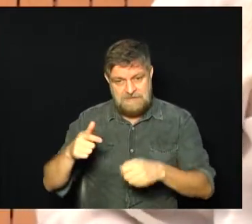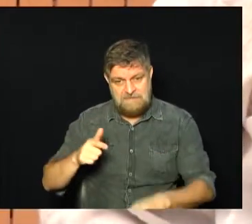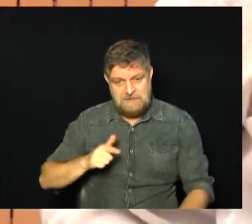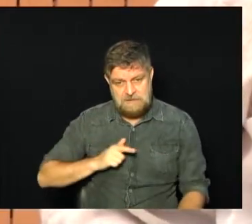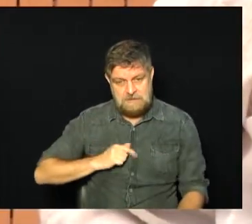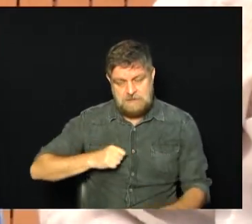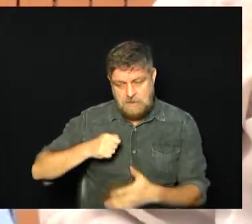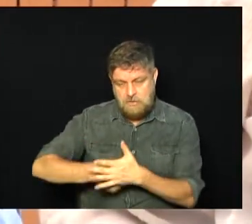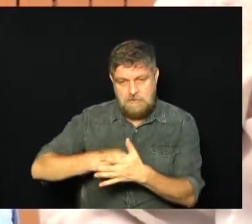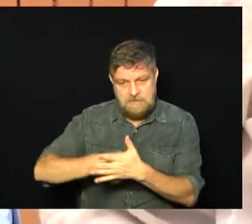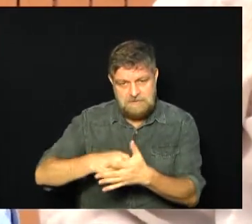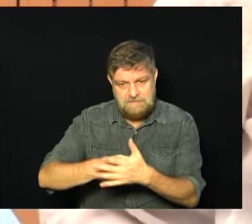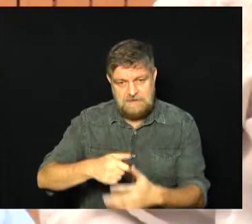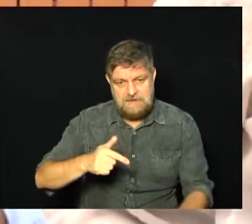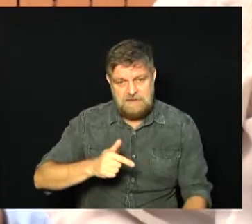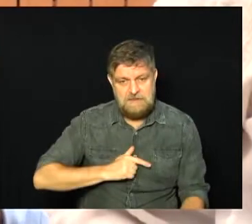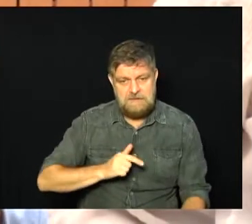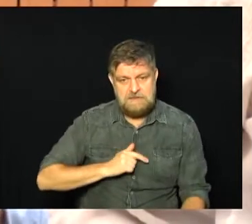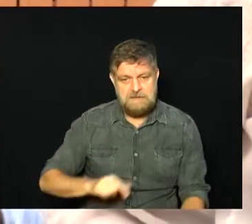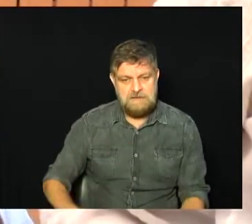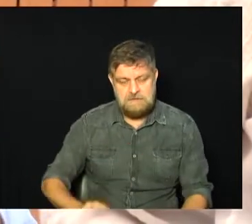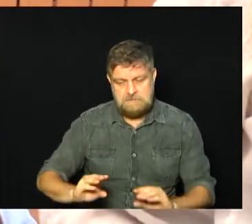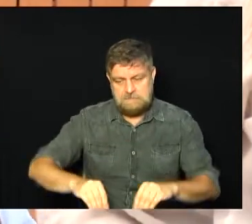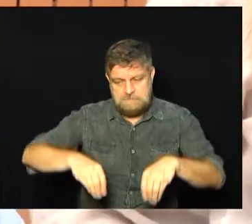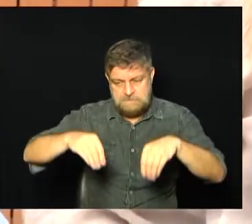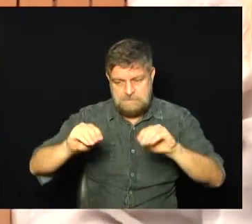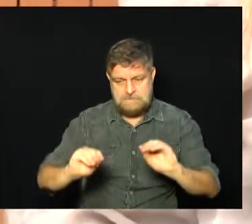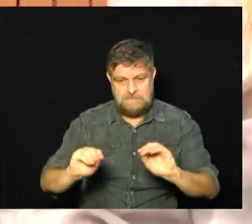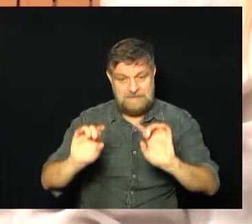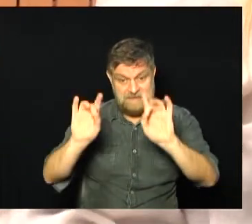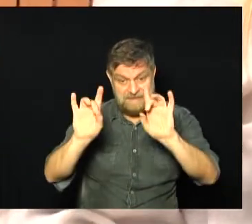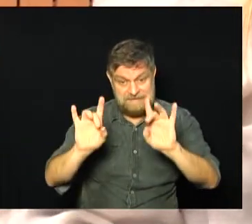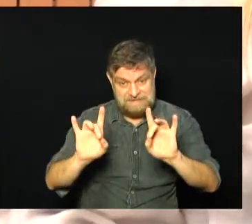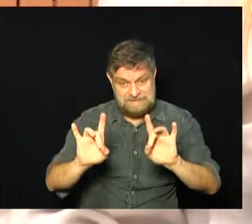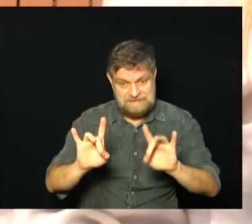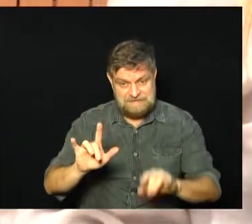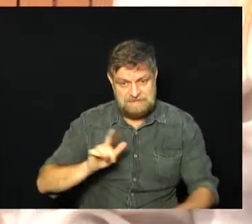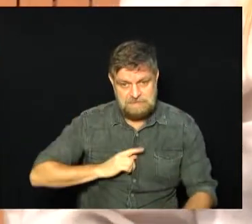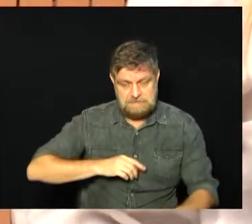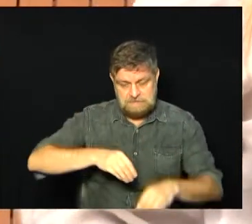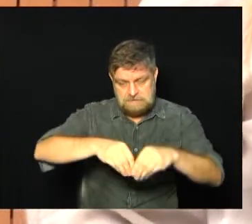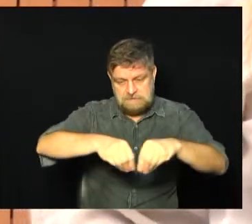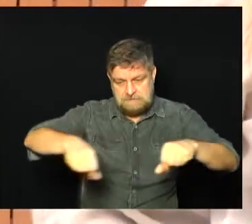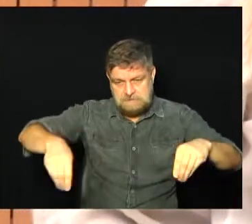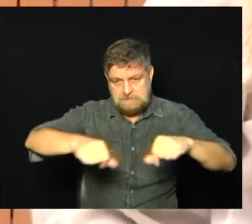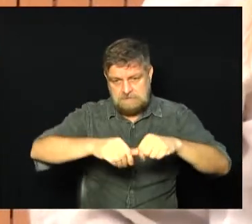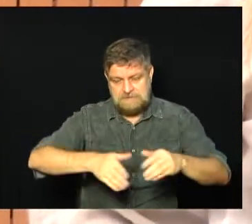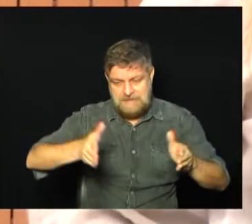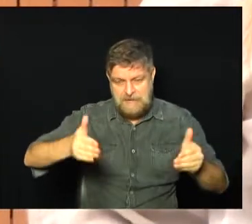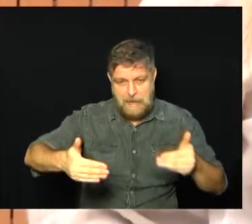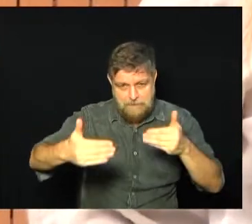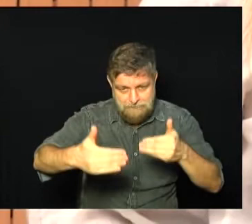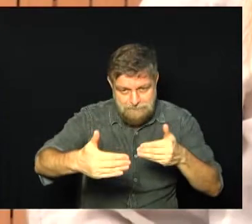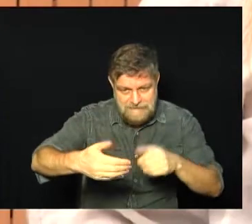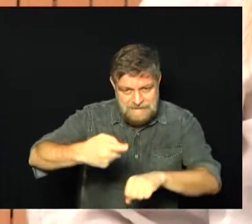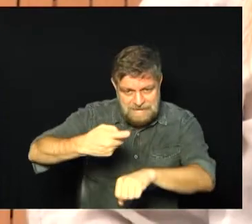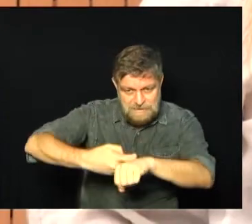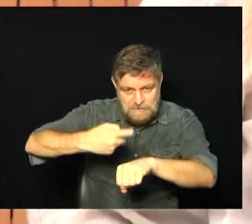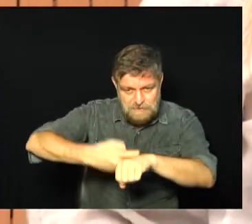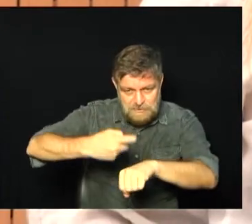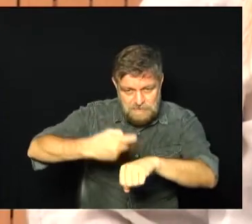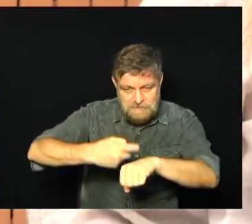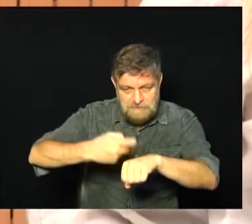da vedação com manta especial no caso de solo de paralelepípedo, que